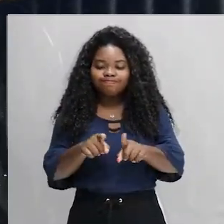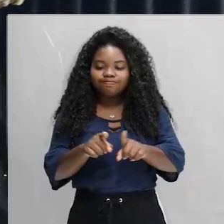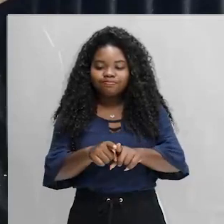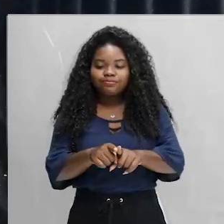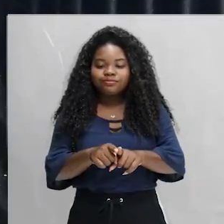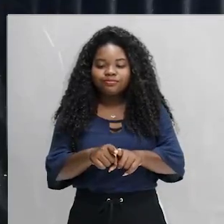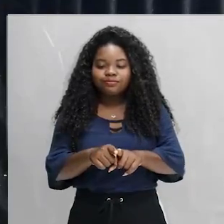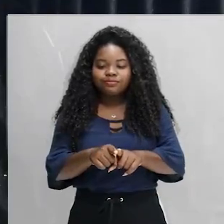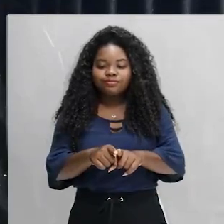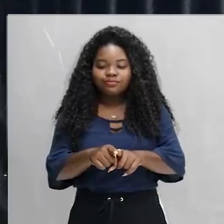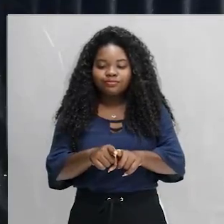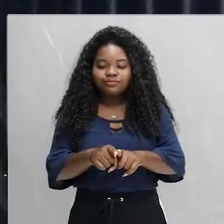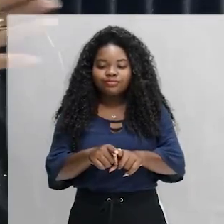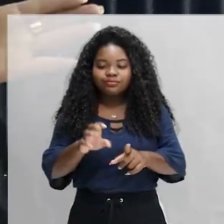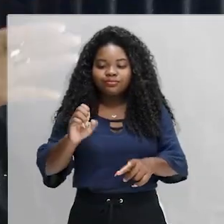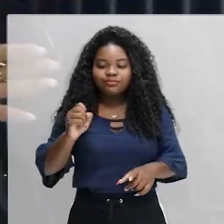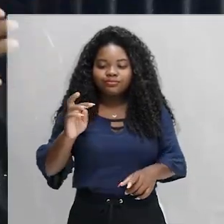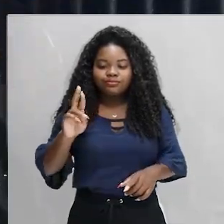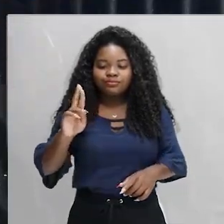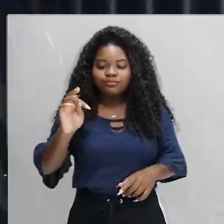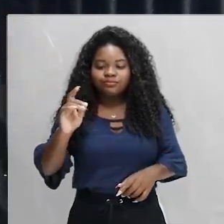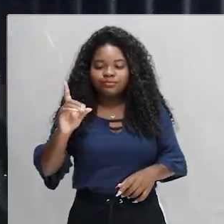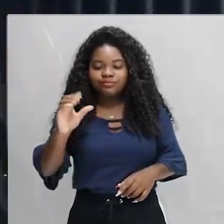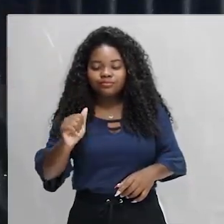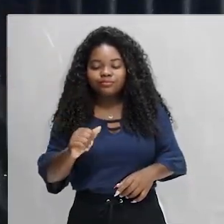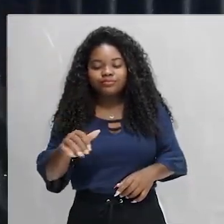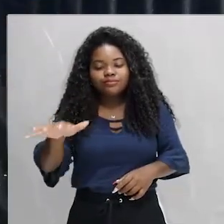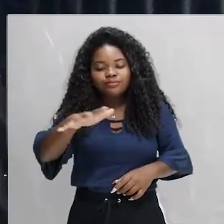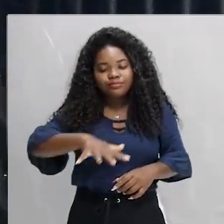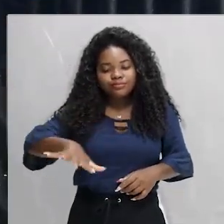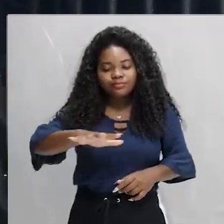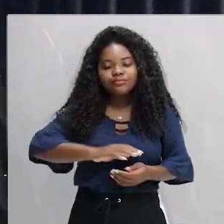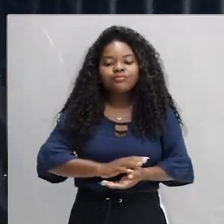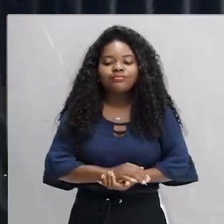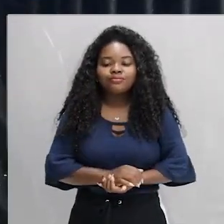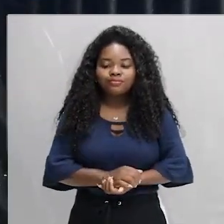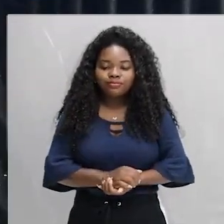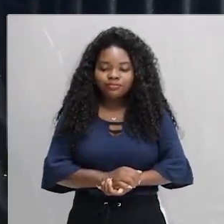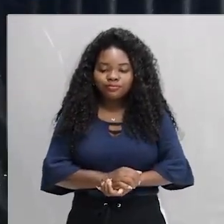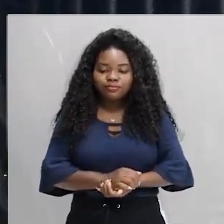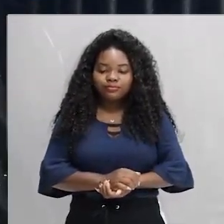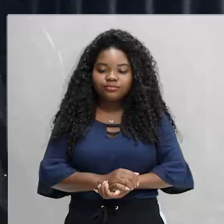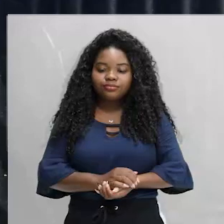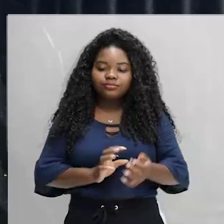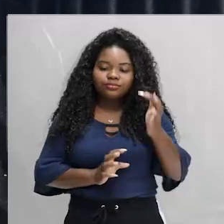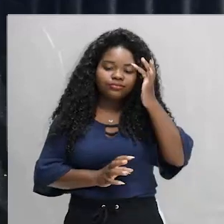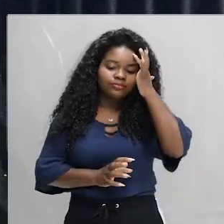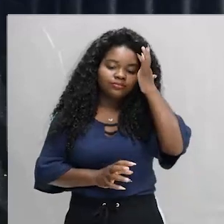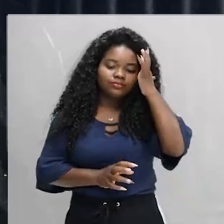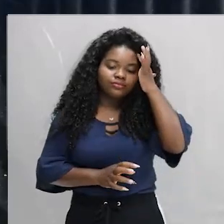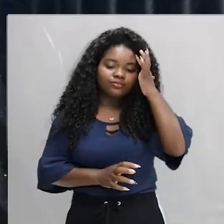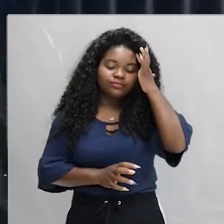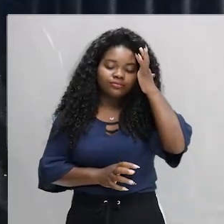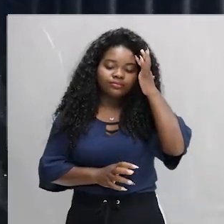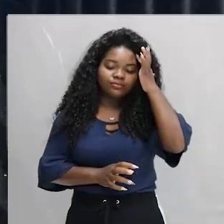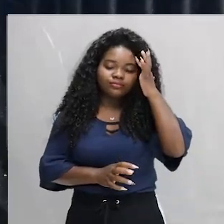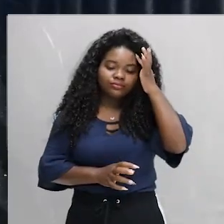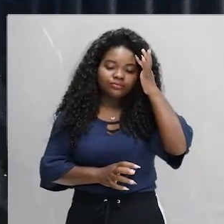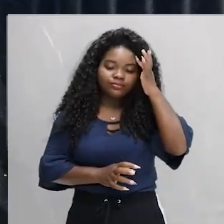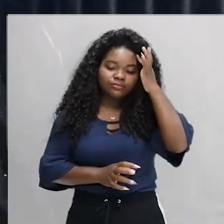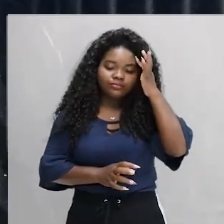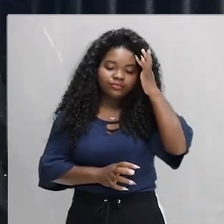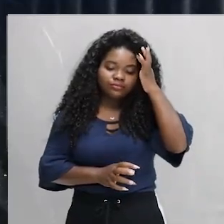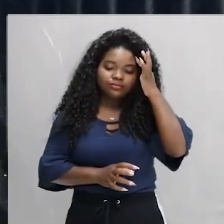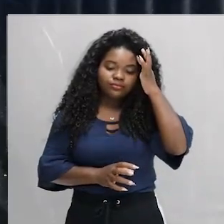olha aqui, gente, estrada de terra. É uma locução também adjetiva. Seria terrestre, né?